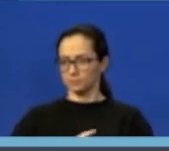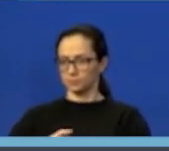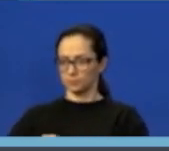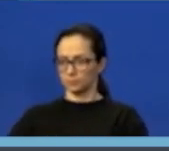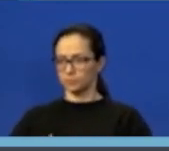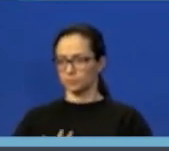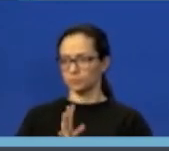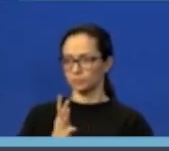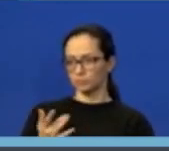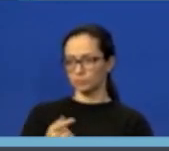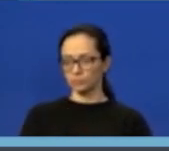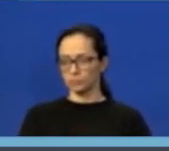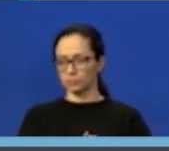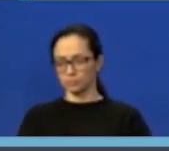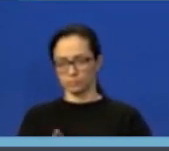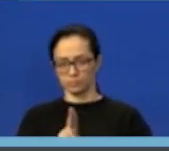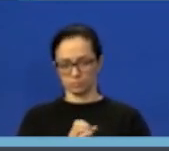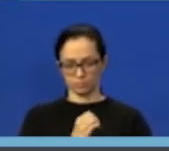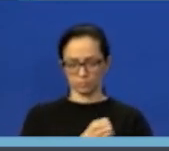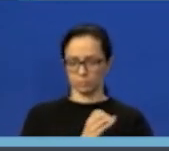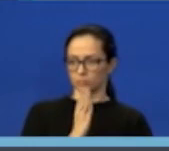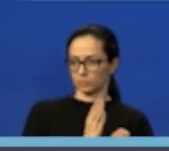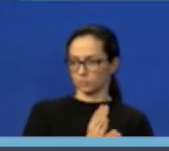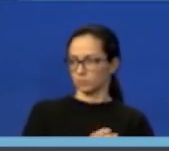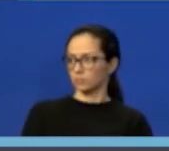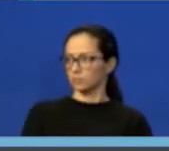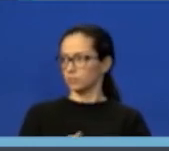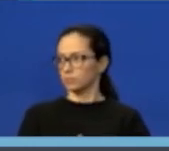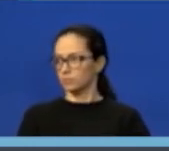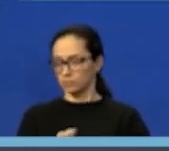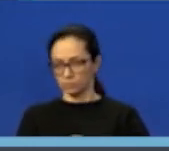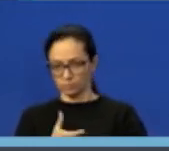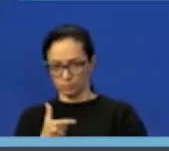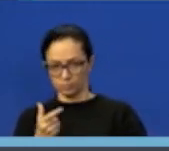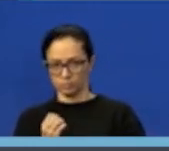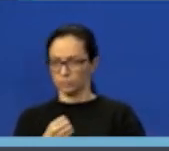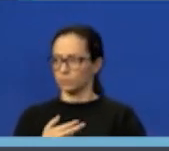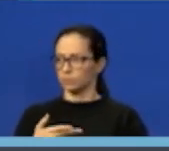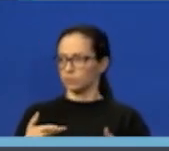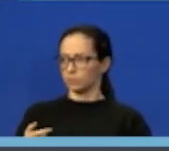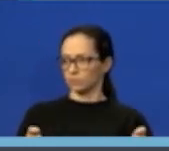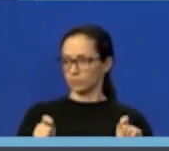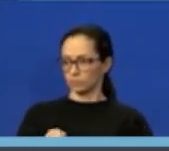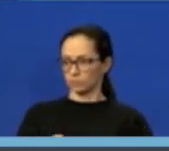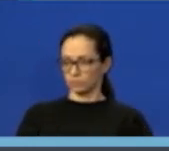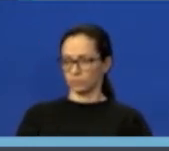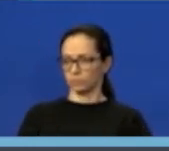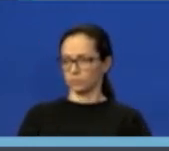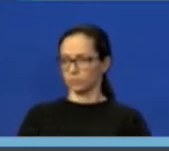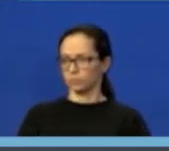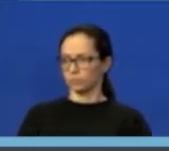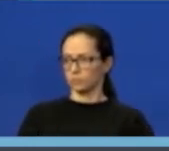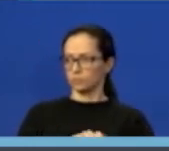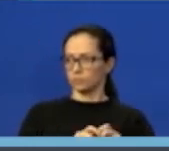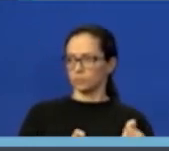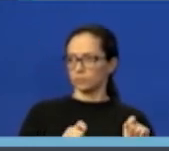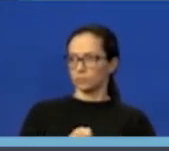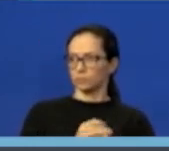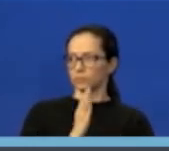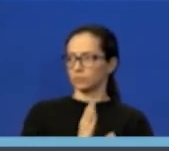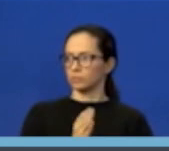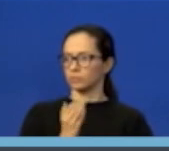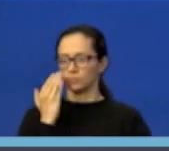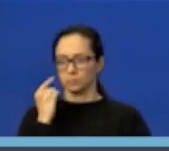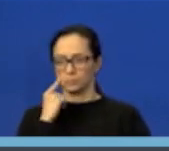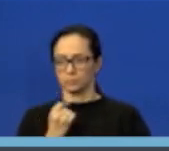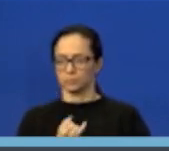ele é utilizado tanto para diagnóstico também como para terapias. Então, o líquor ele é um exame muito